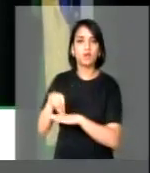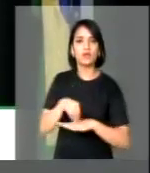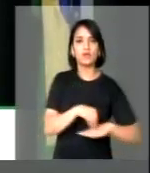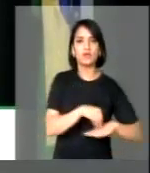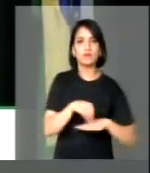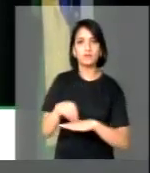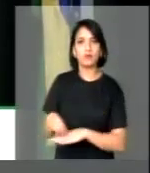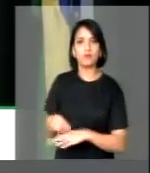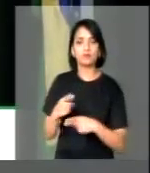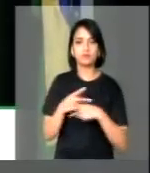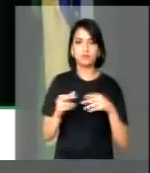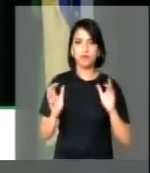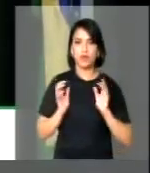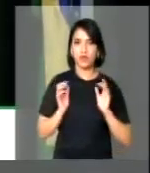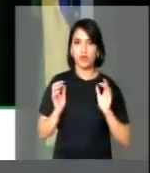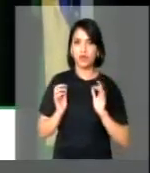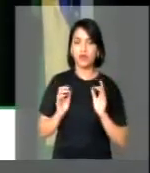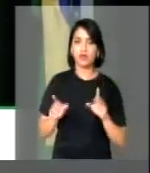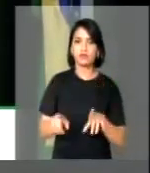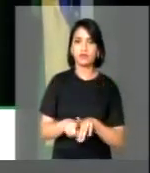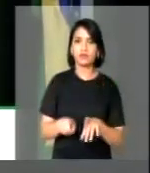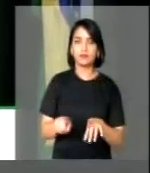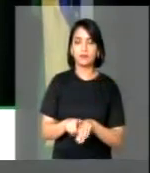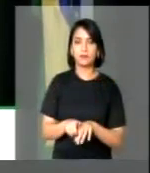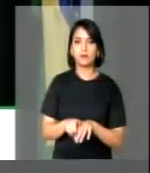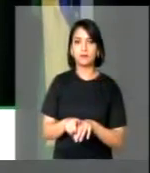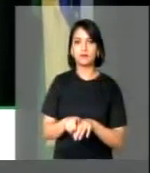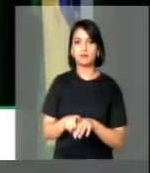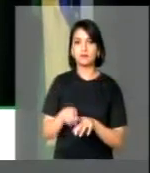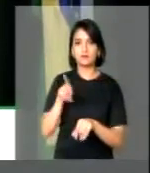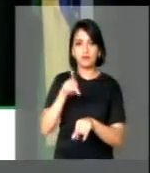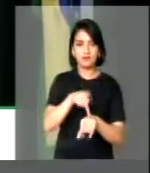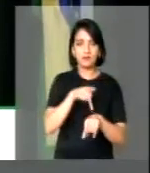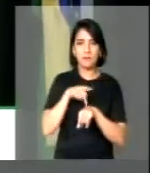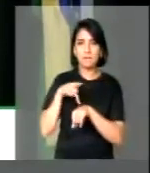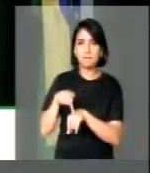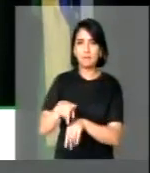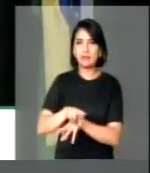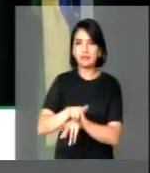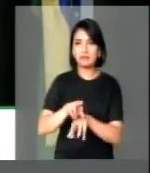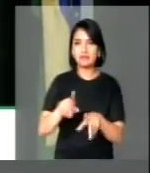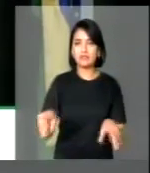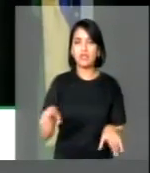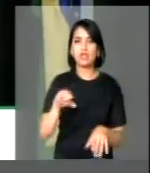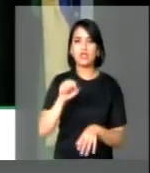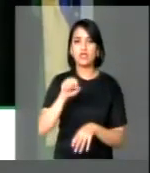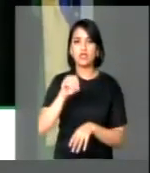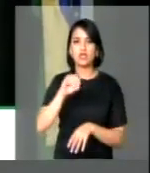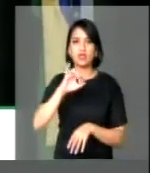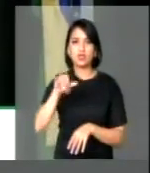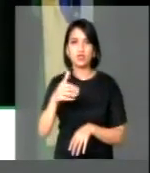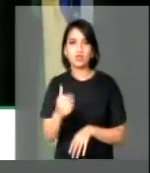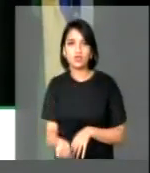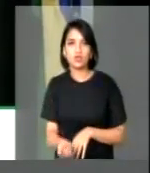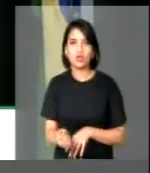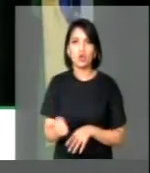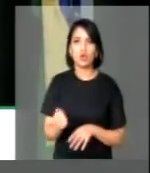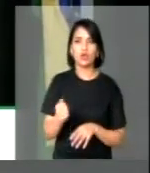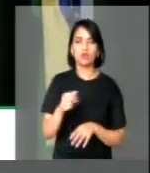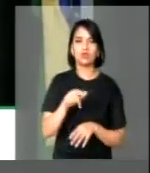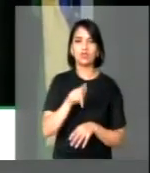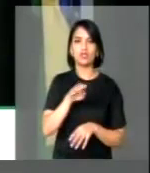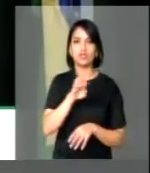ela transportaremos os minérios, a nossa soja, os nossos grãos, o